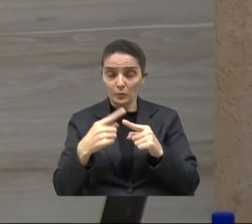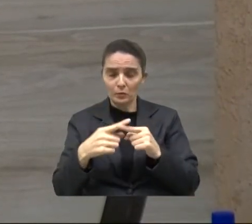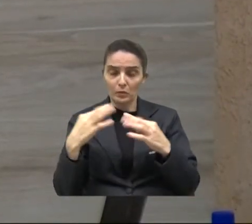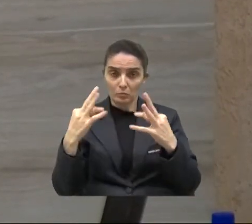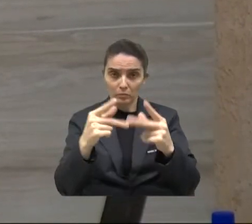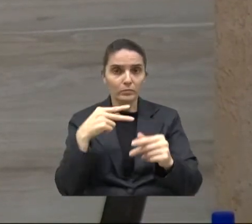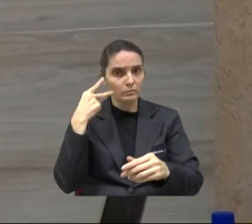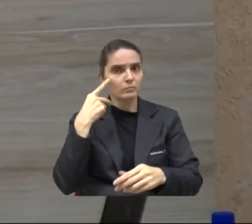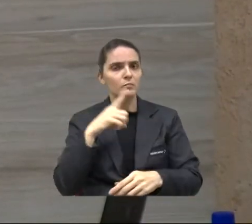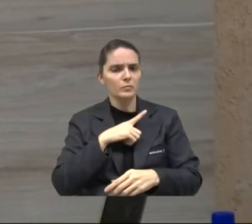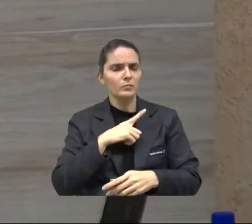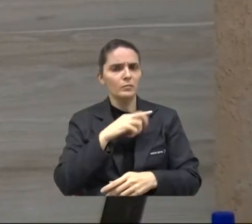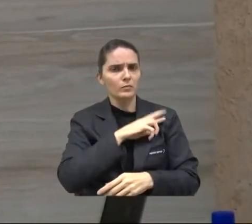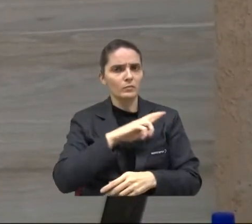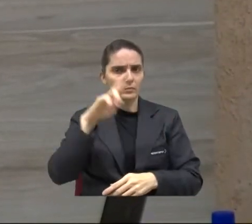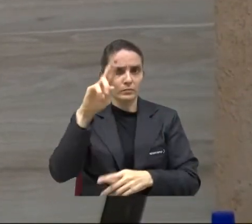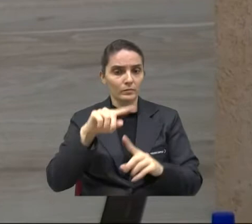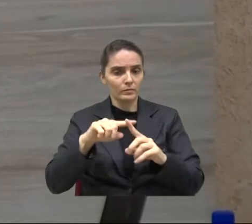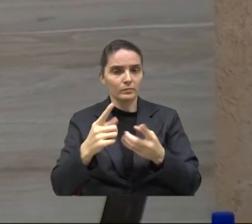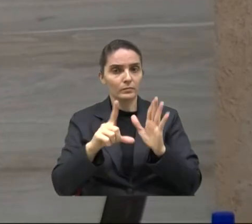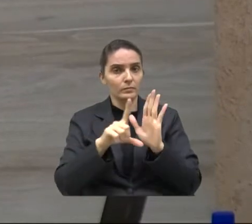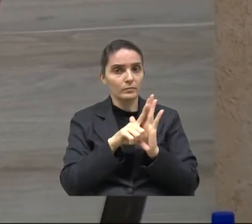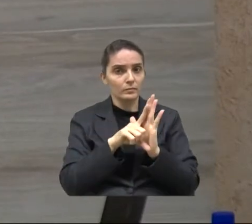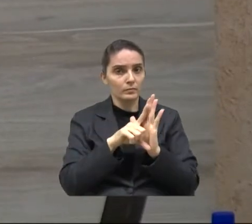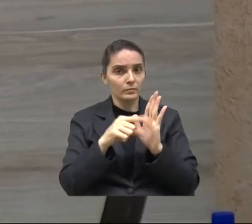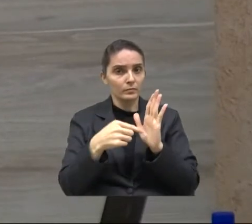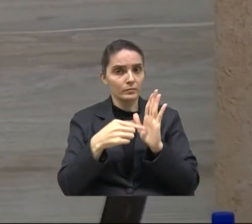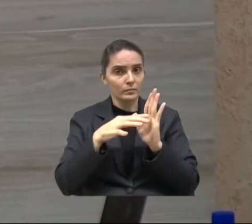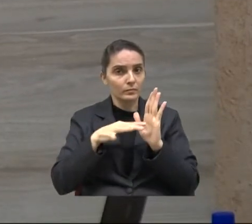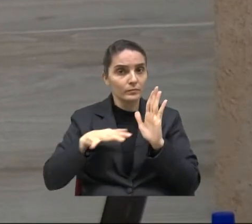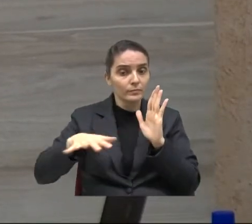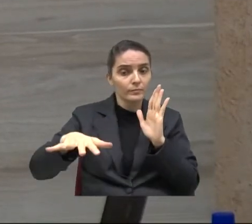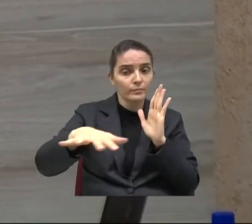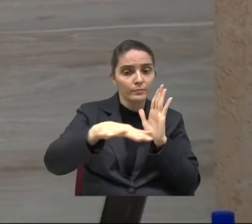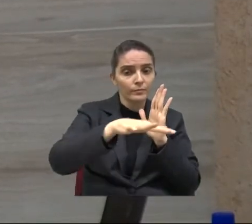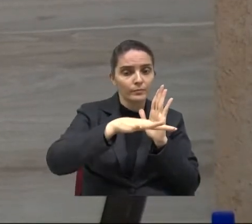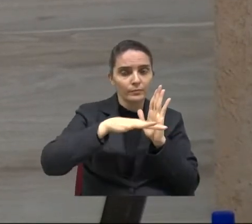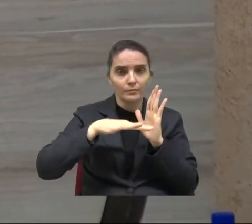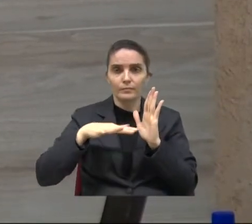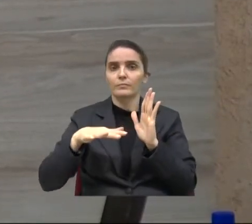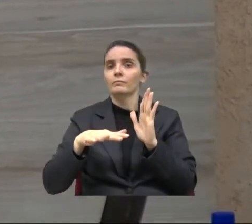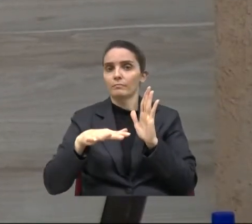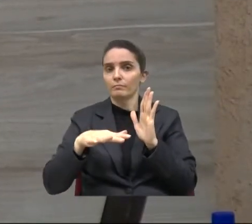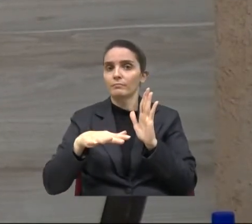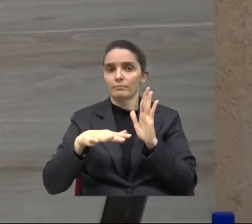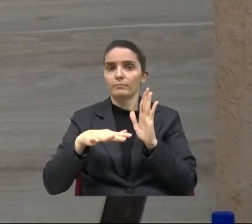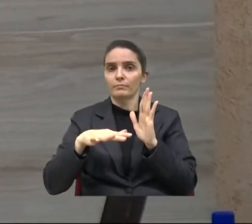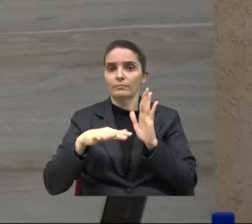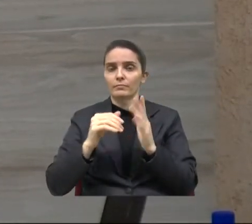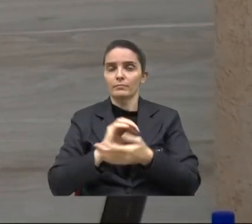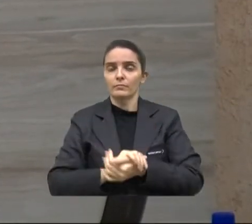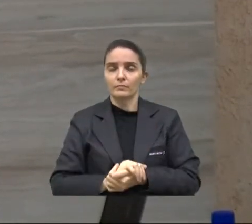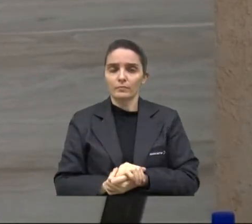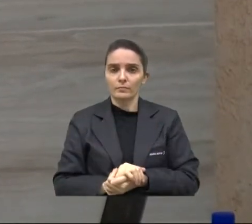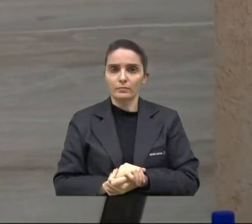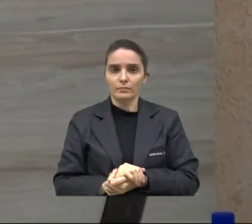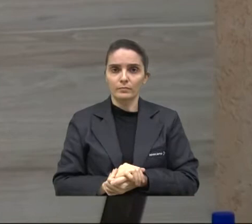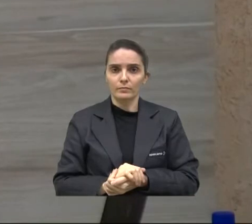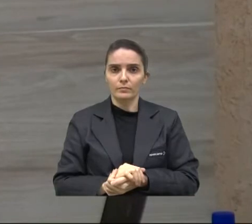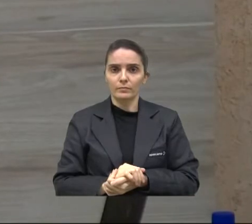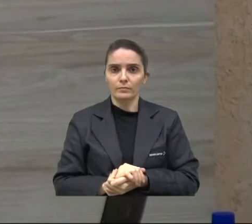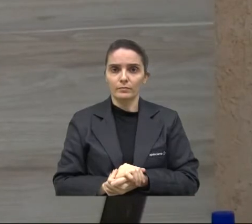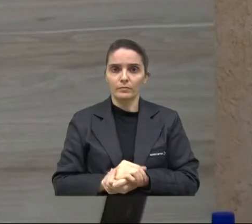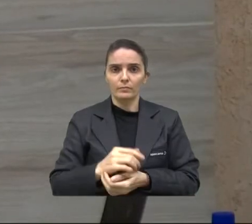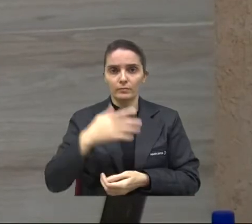lei, ela é para todos. Né? Então, essa colocação. Eu